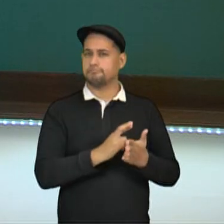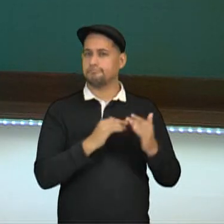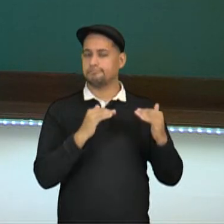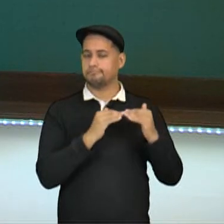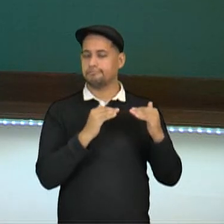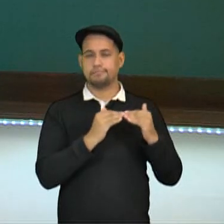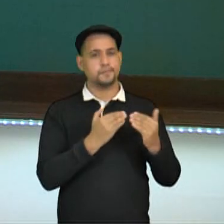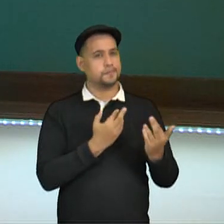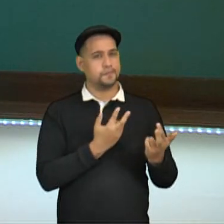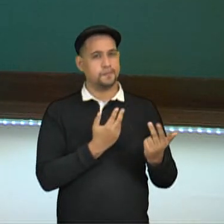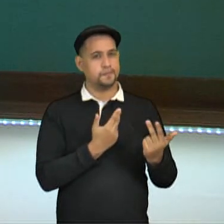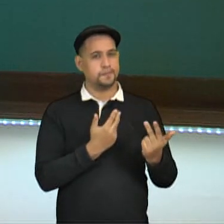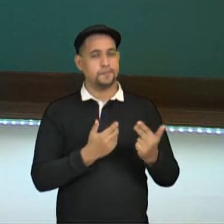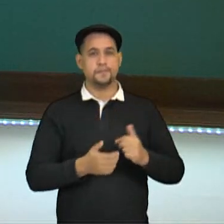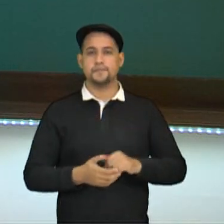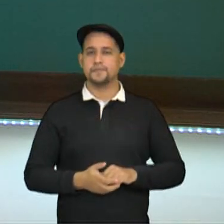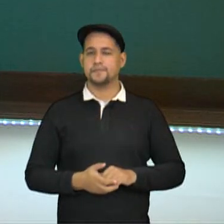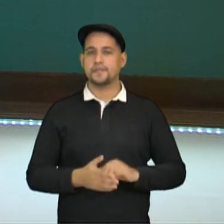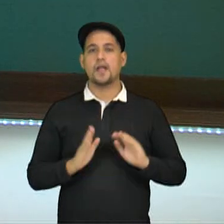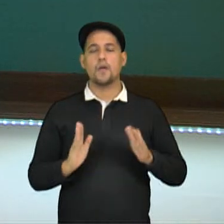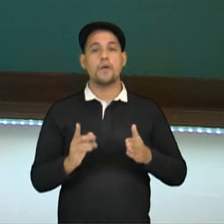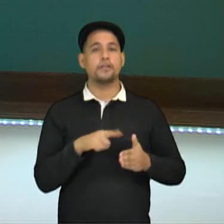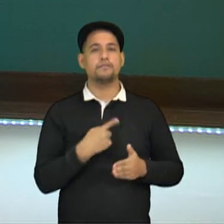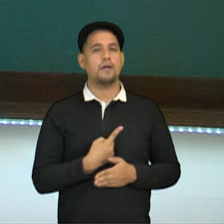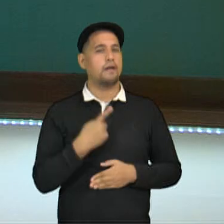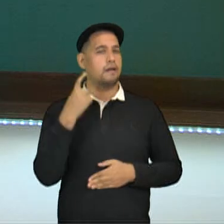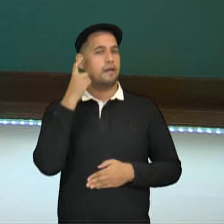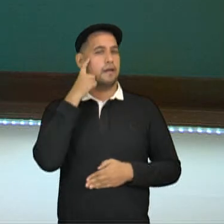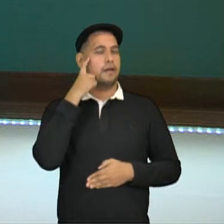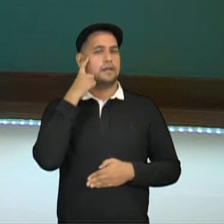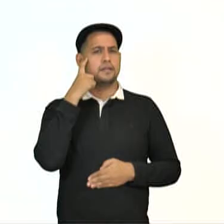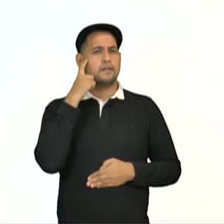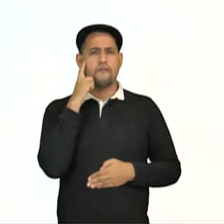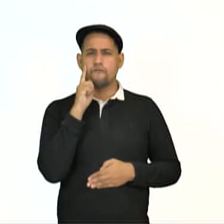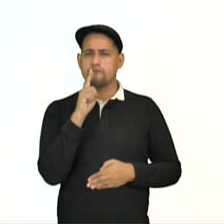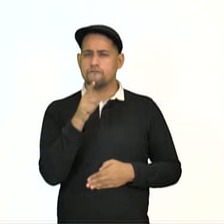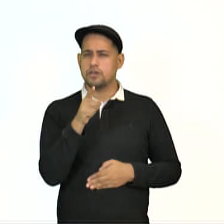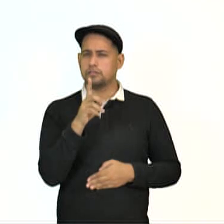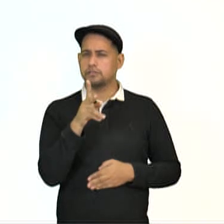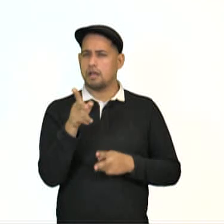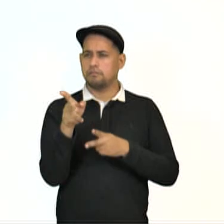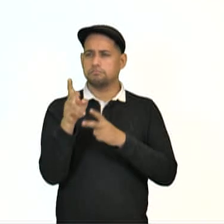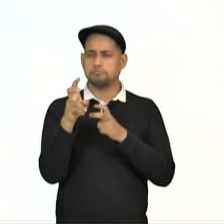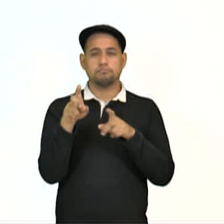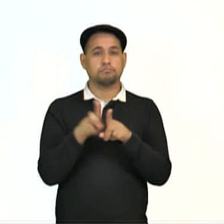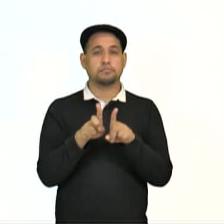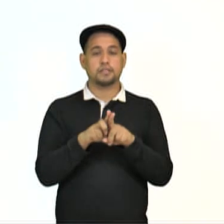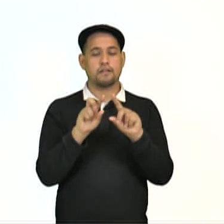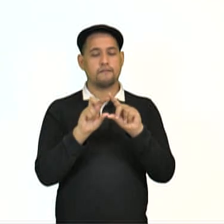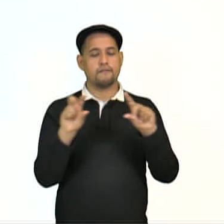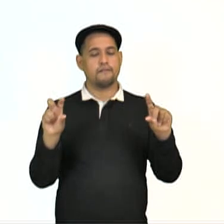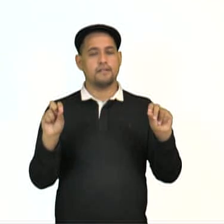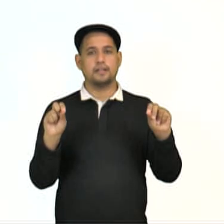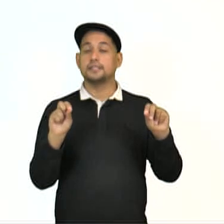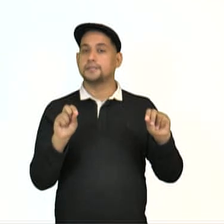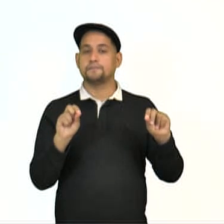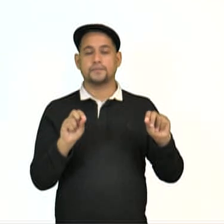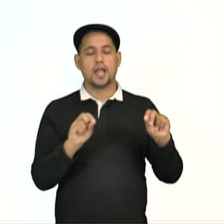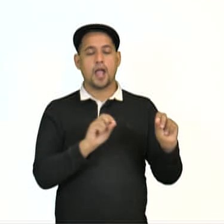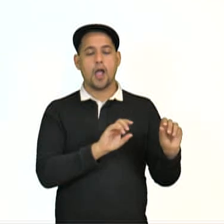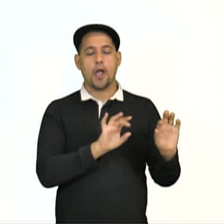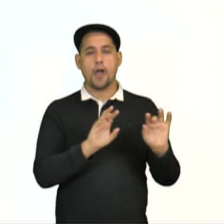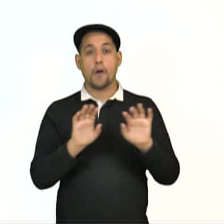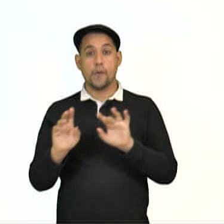são os mesmos. Então, vamos pensar um pouquinho. Você já deve ter ouvido, né, a seguinte frase: a ordem